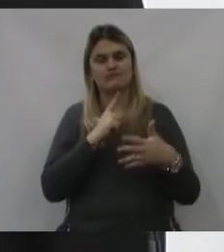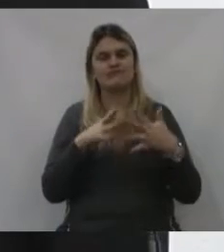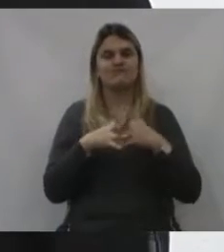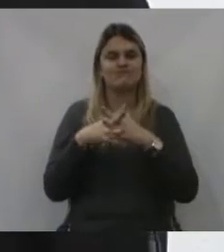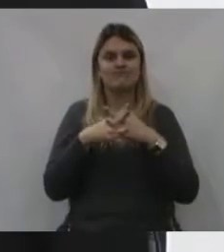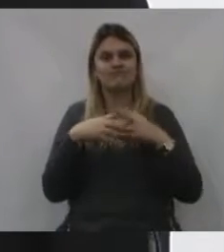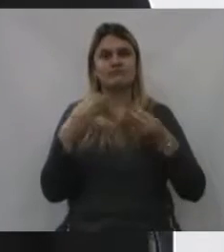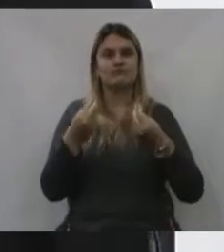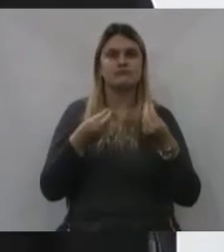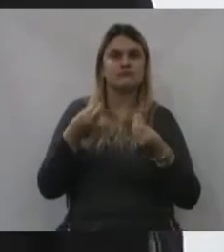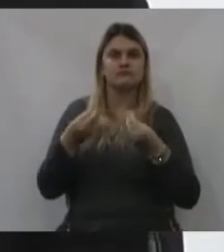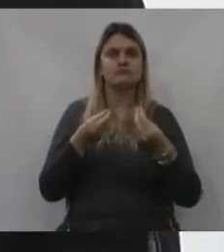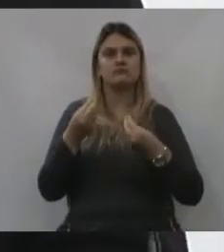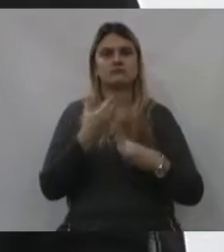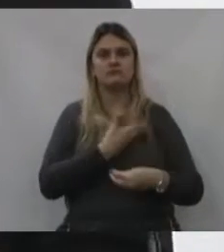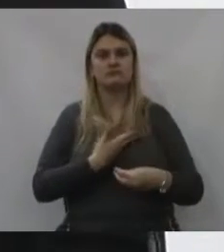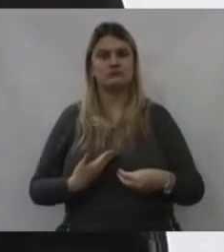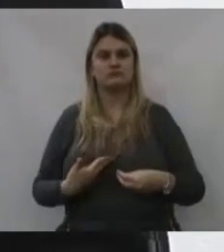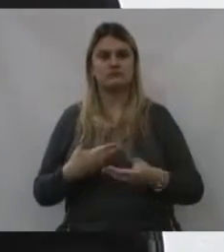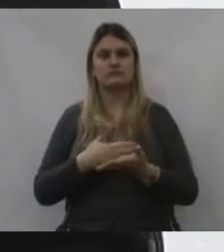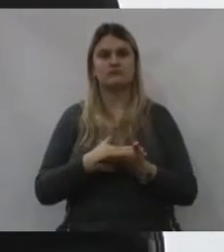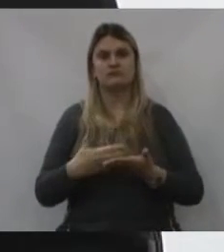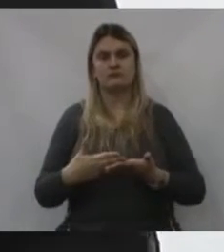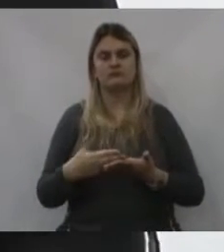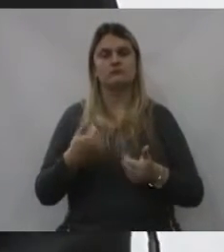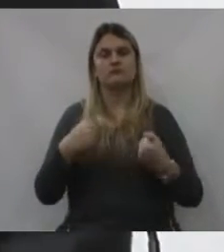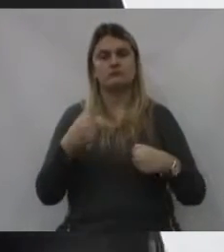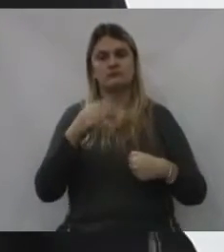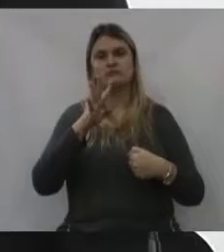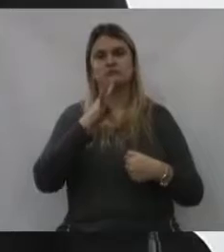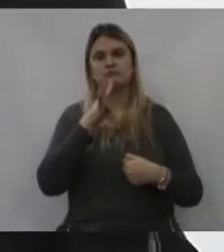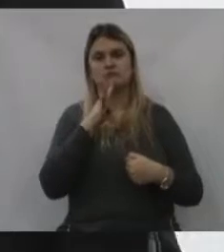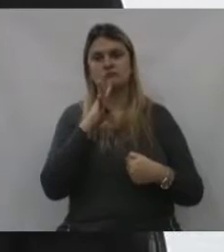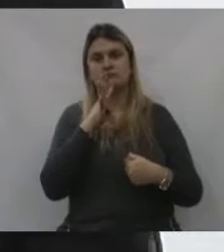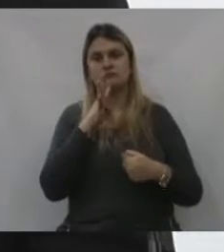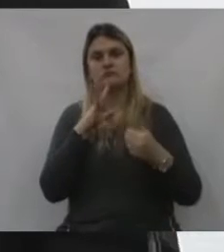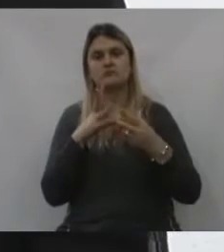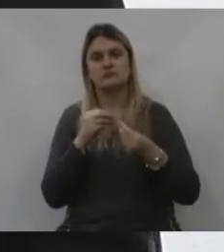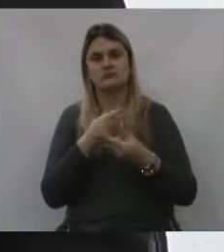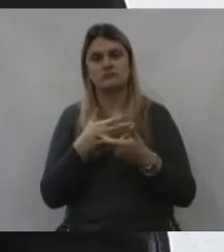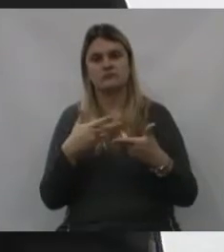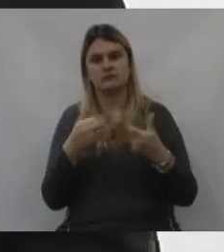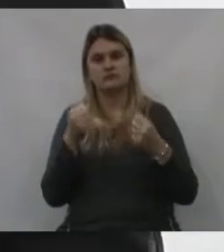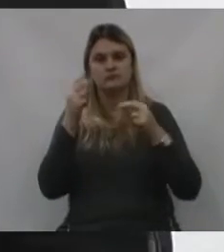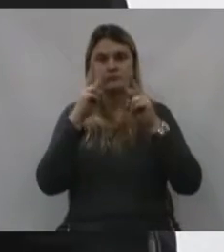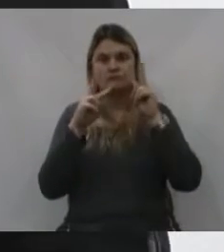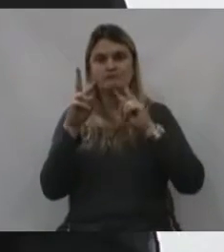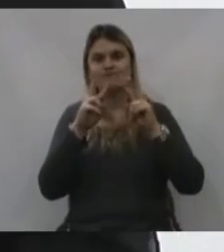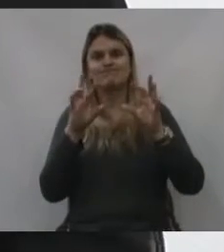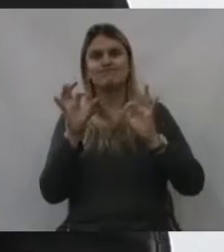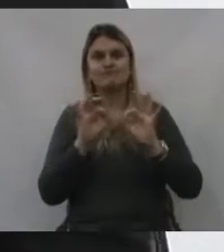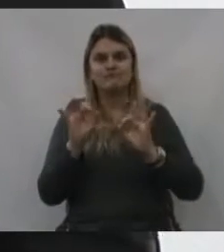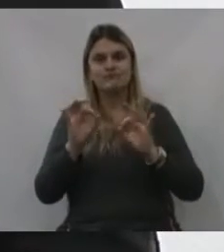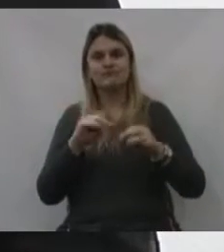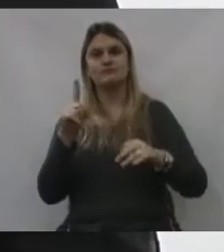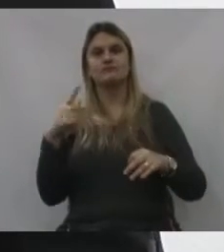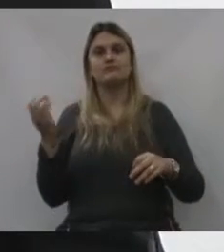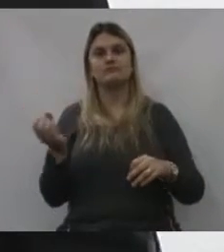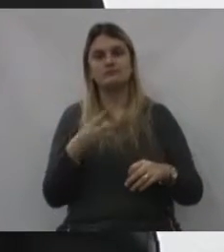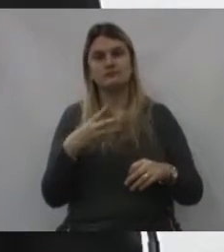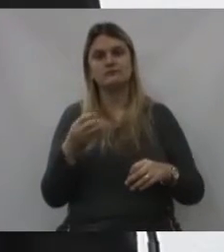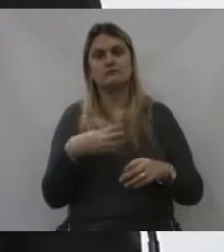Eles estão se adaptando, é normal, o governo que está iniciando precisa conhecer toda a máquina, ver, planejar, é